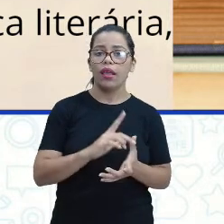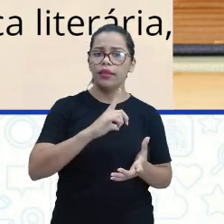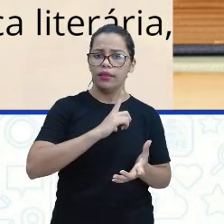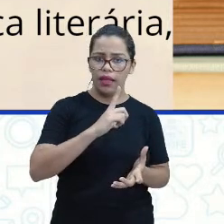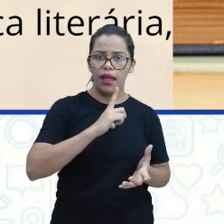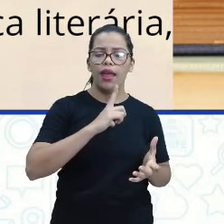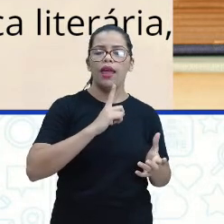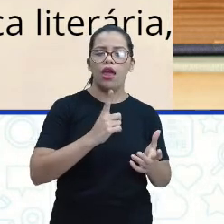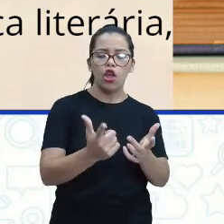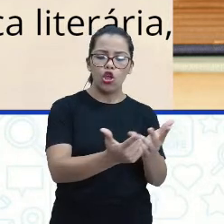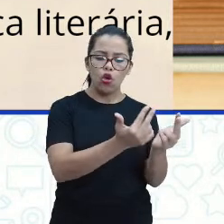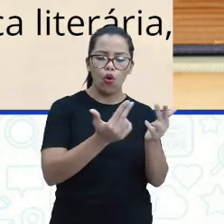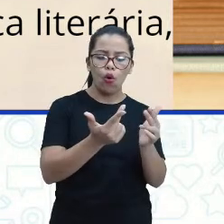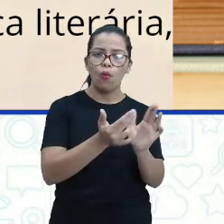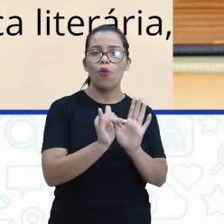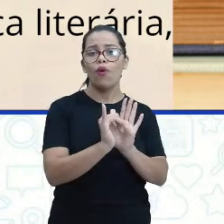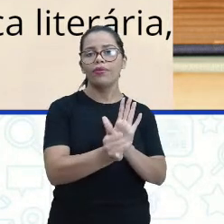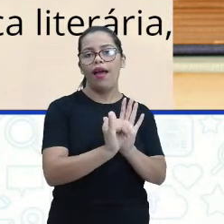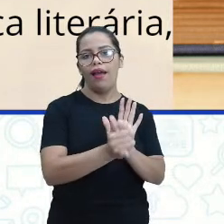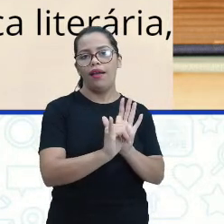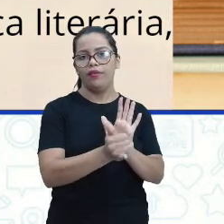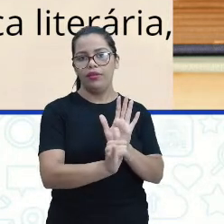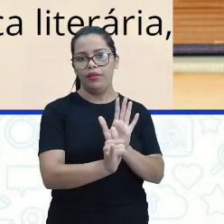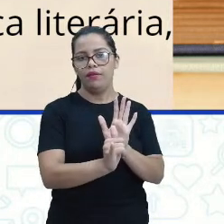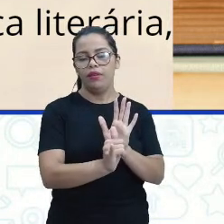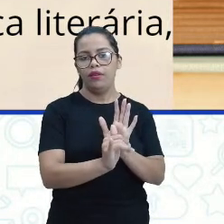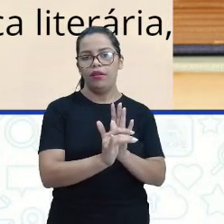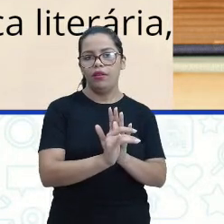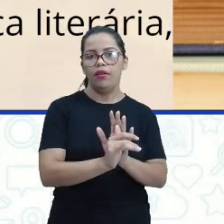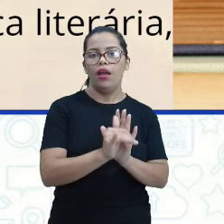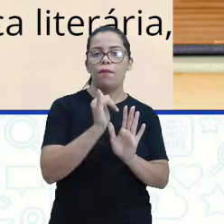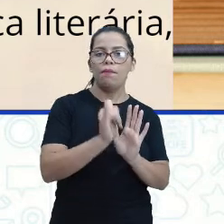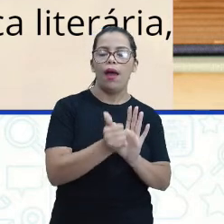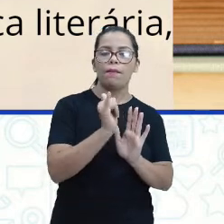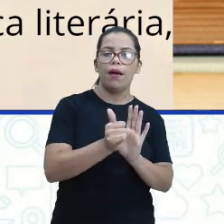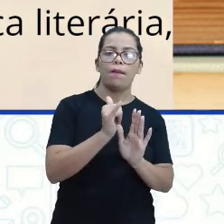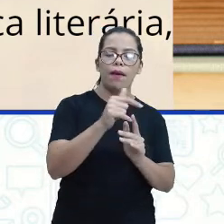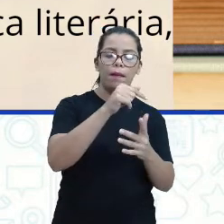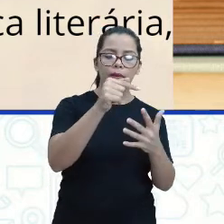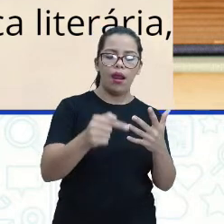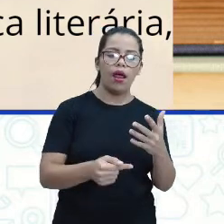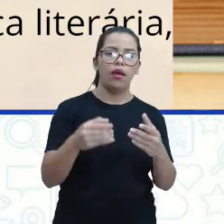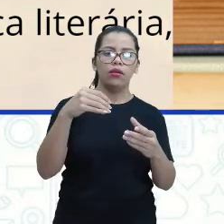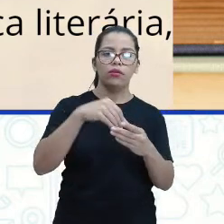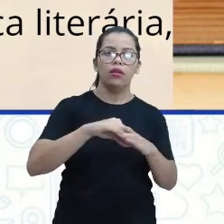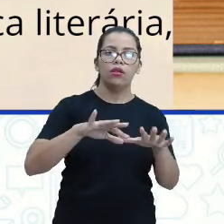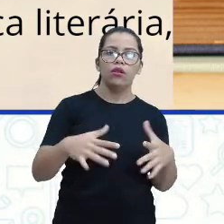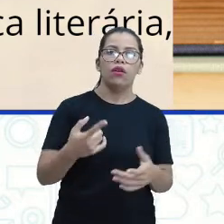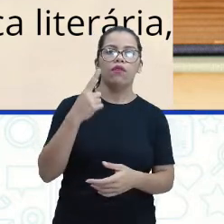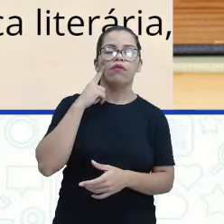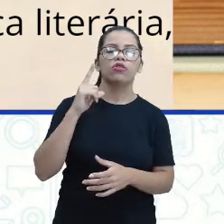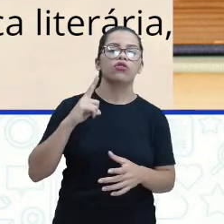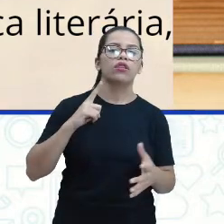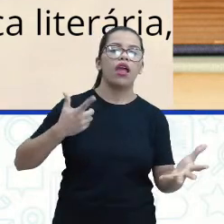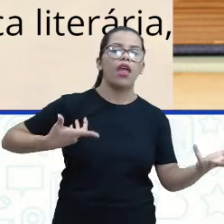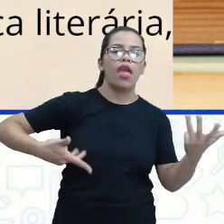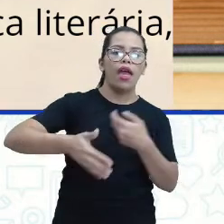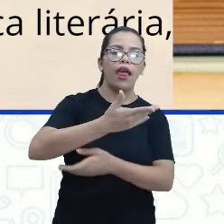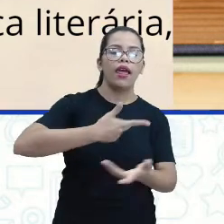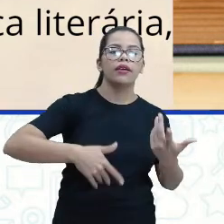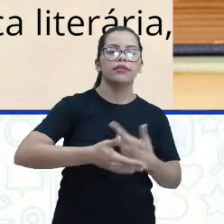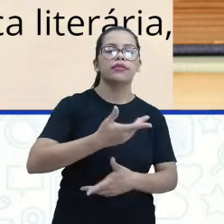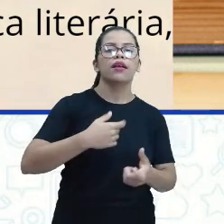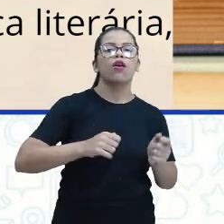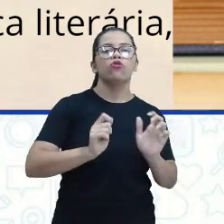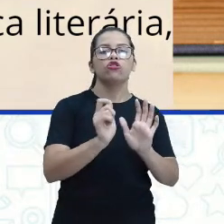têm em comum essa narração, essa contação, esses elementos. Então, envolve os gêneros cujo